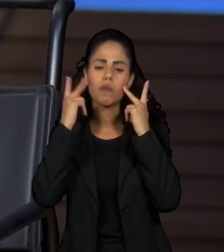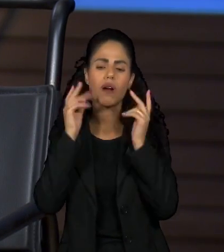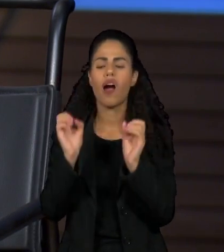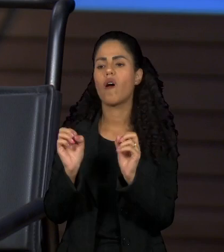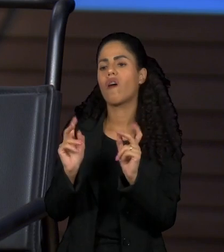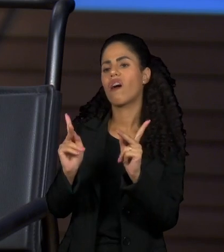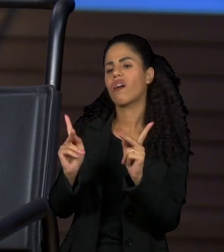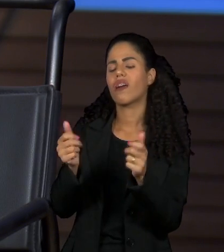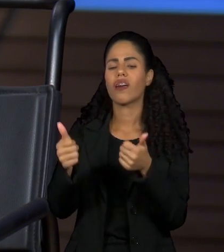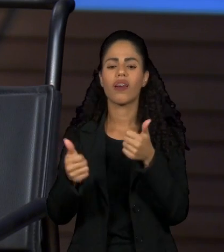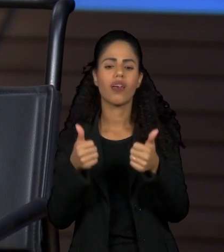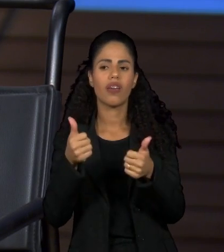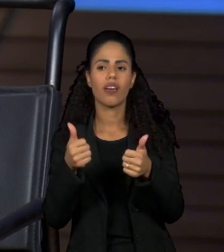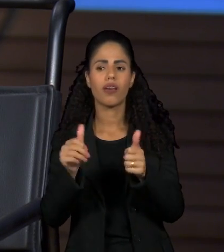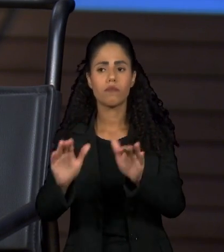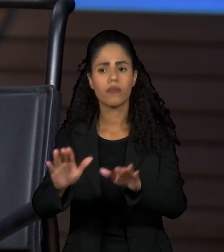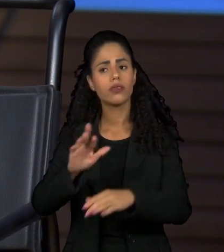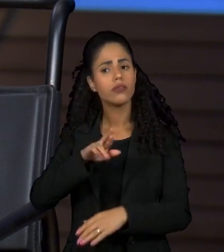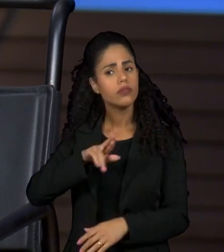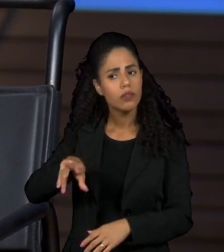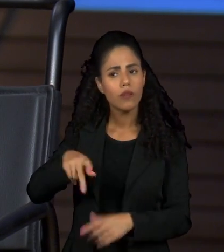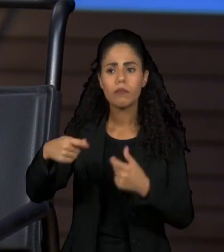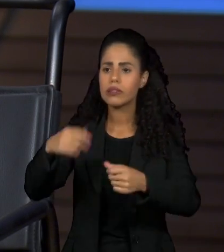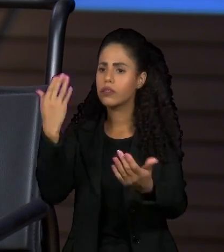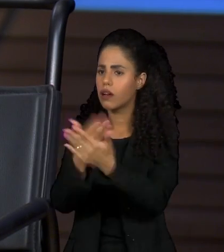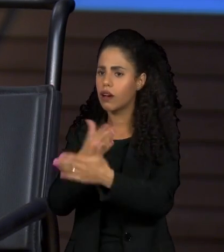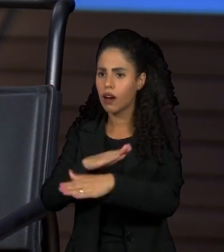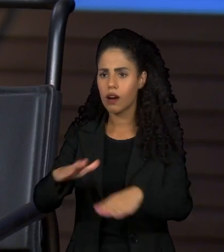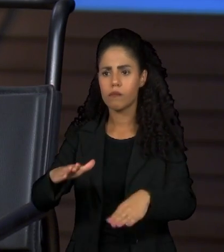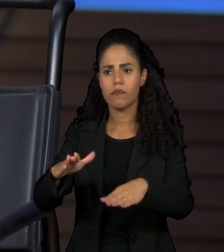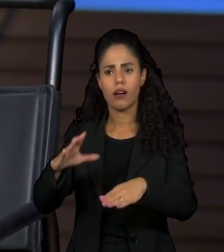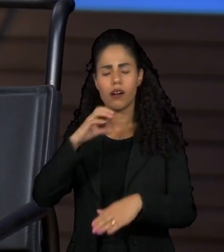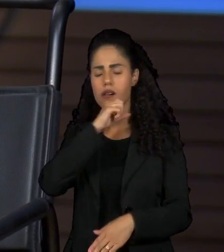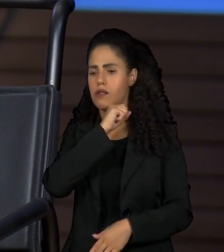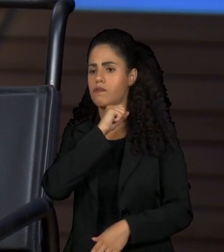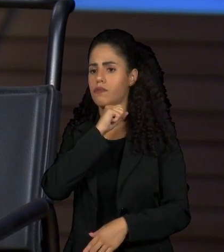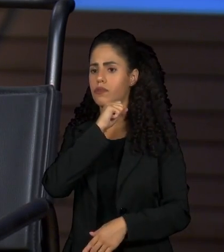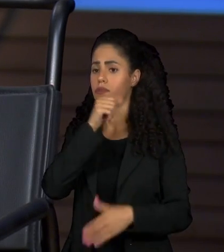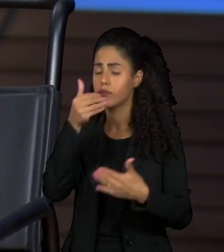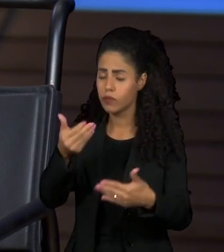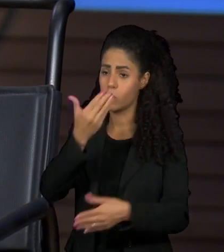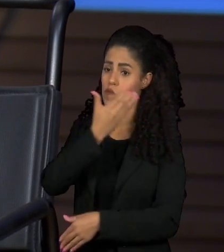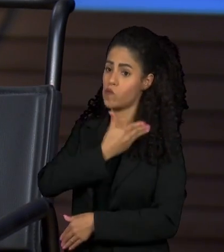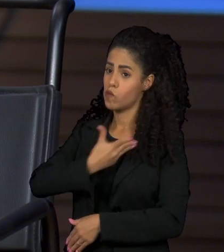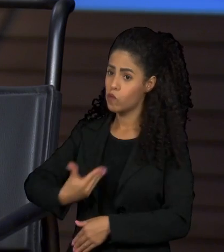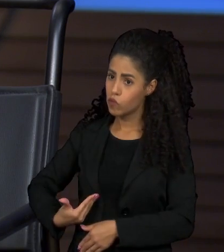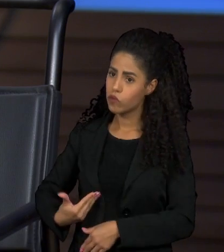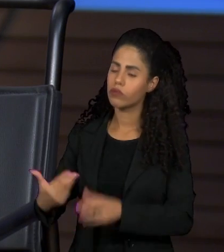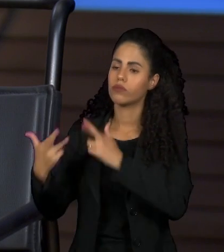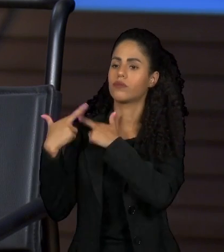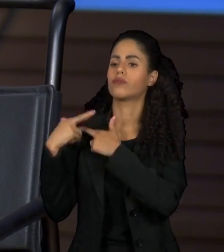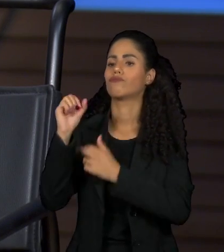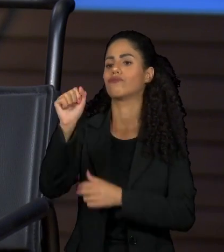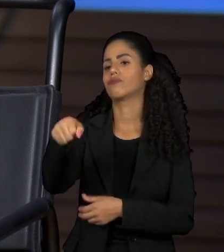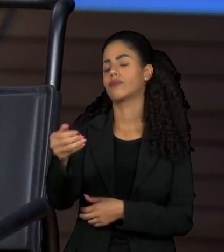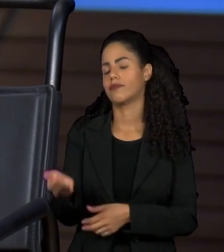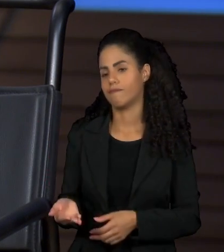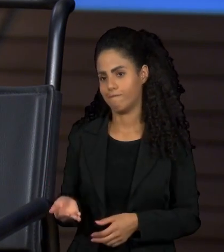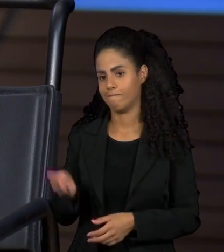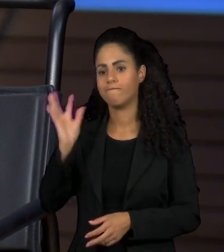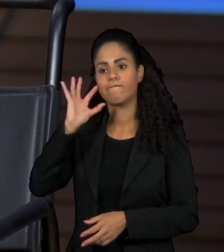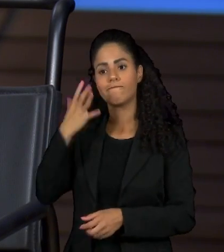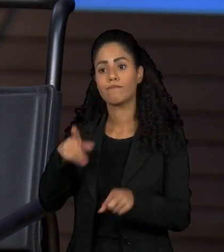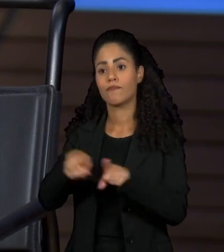gente ajustar, mas na verdade a gente precisa pôr um fim nisso quanto antes, né? Então, os governos têm um papel muito importante nisso. E